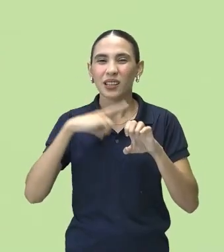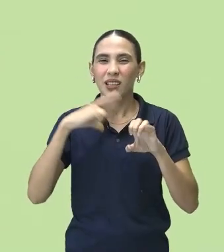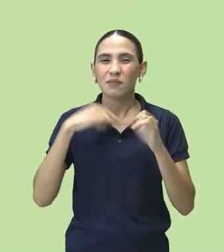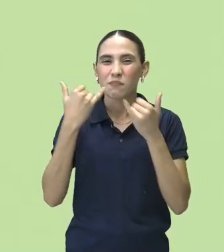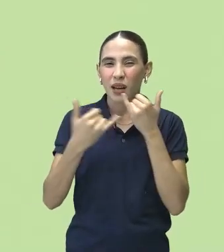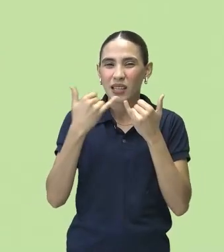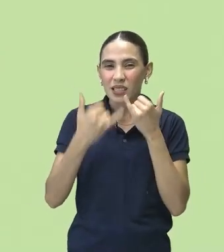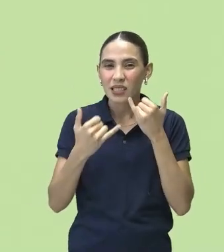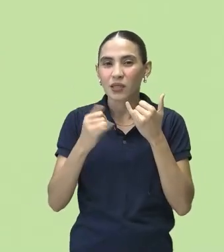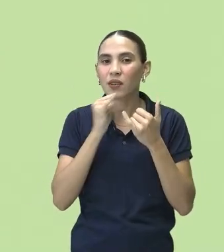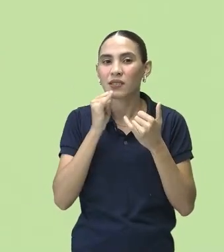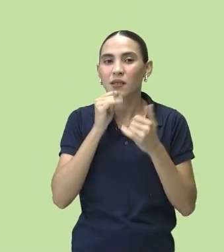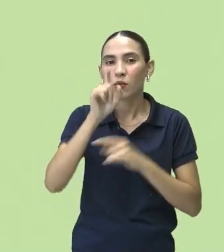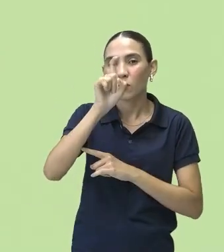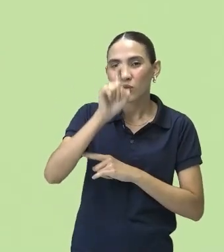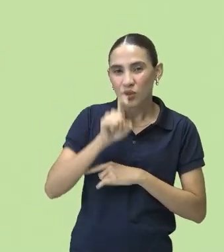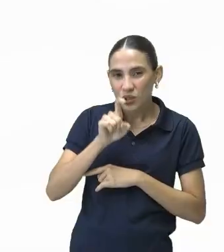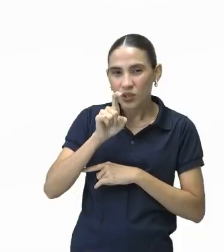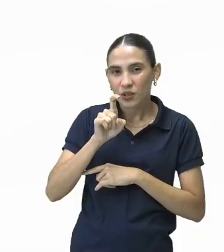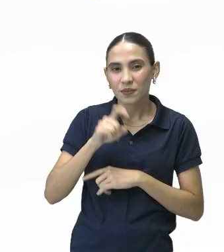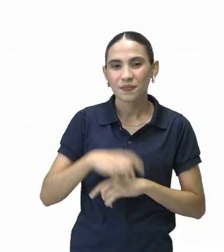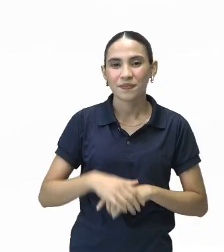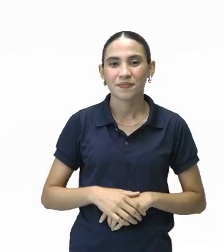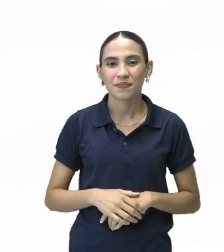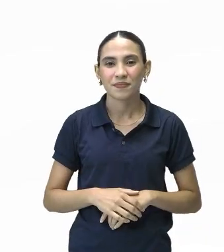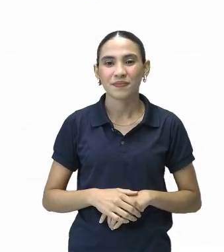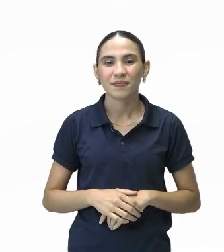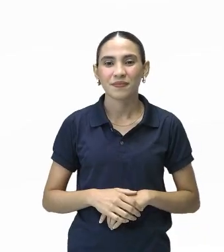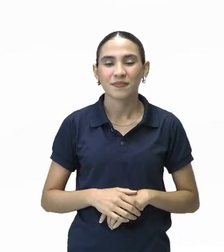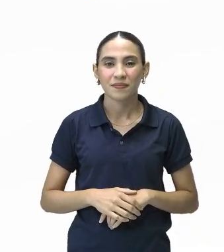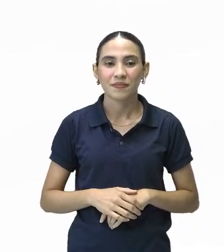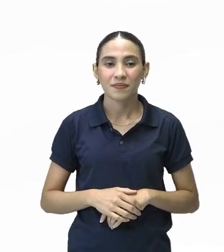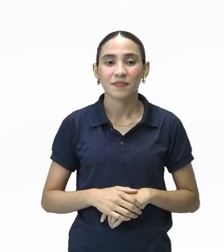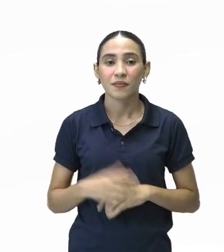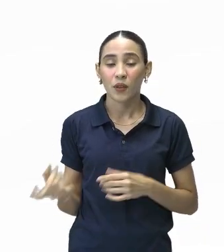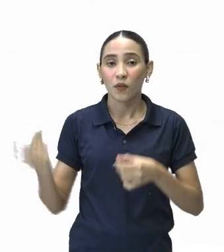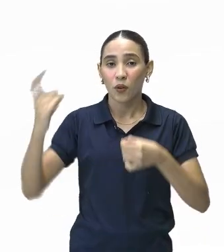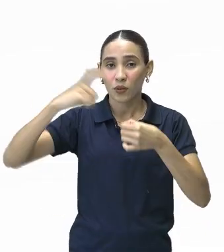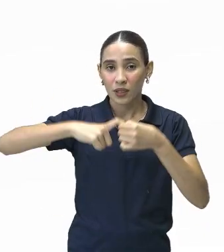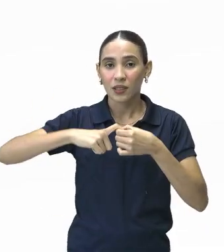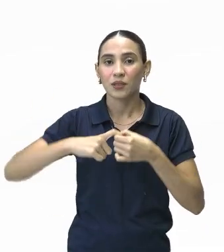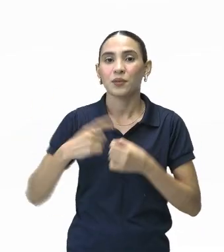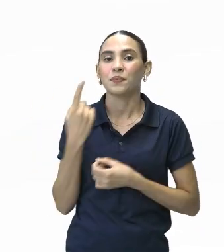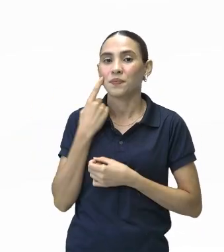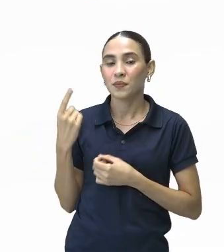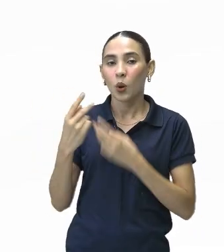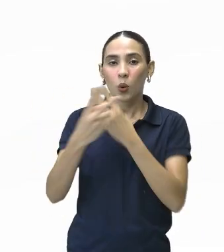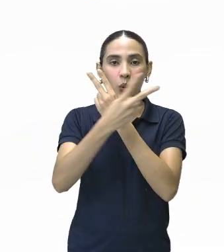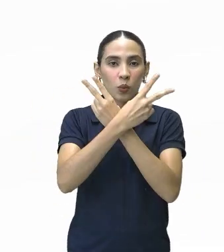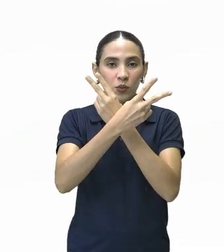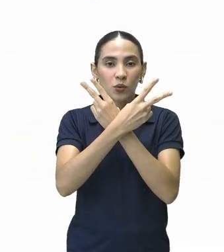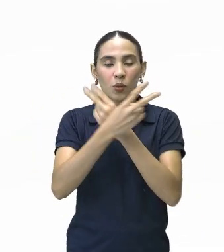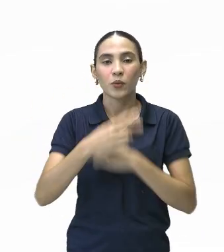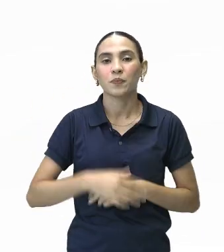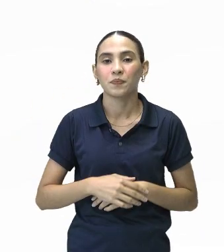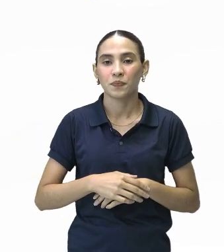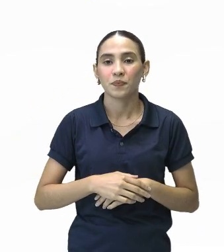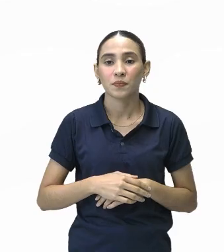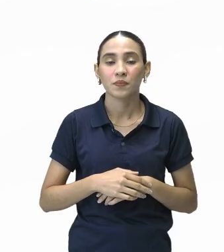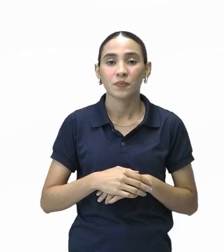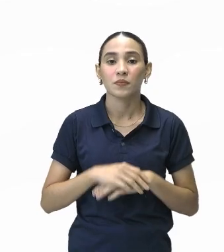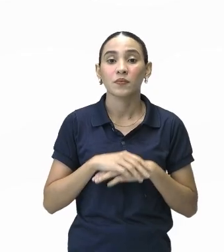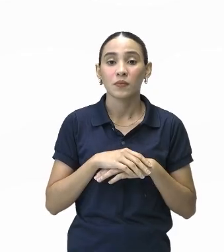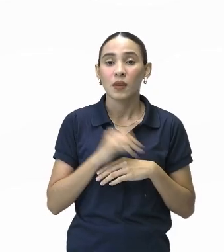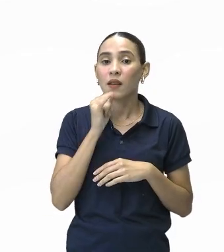formato, um aspecto de X. E, voltando aí para o nosso cromossomo, né, com as